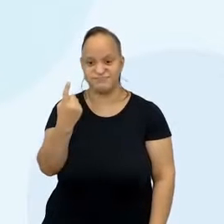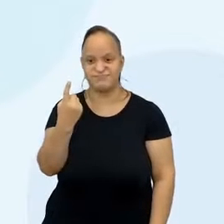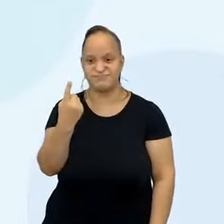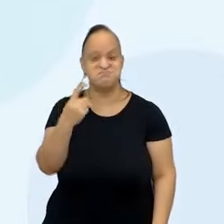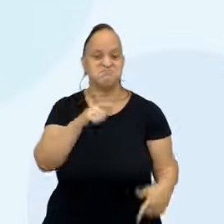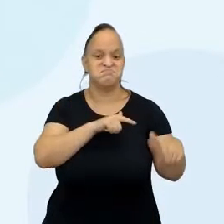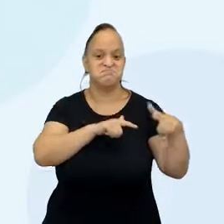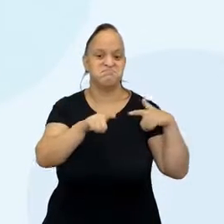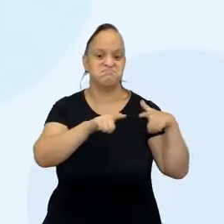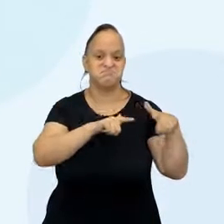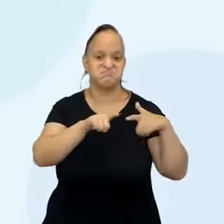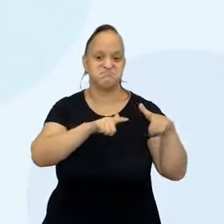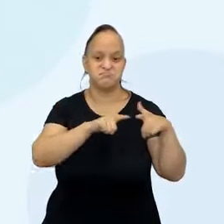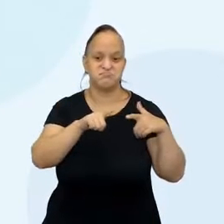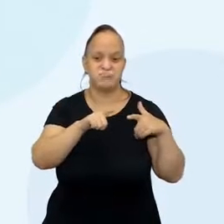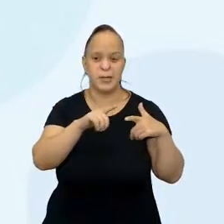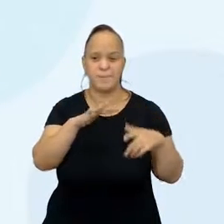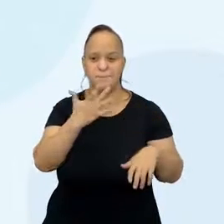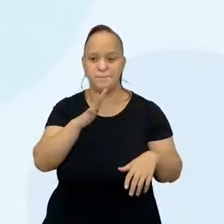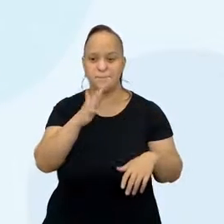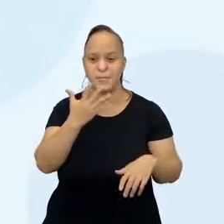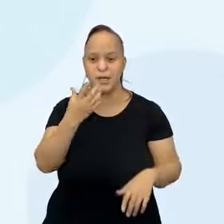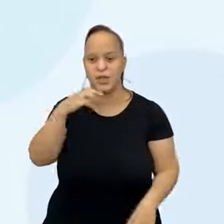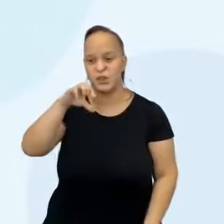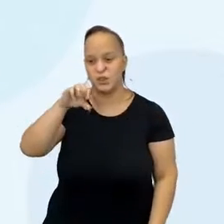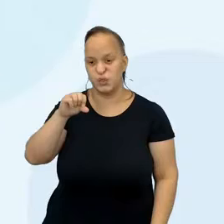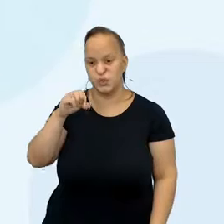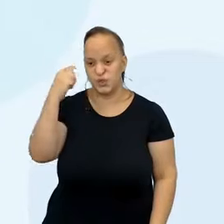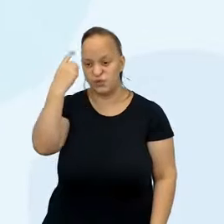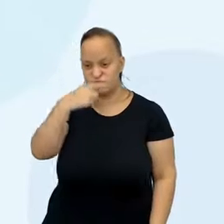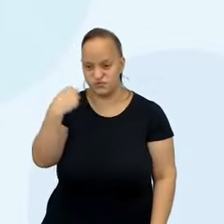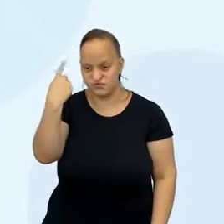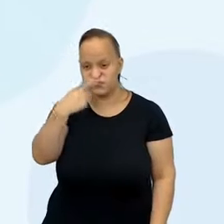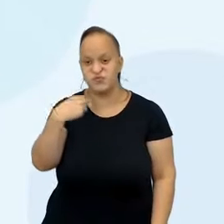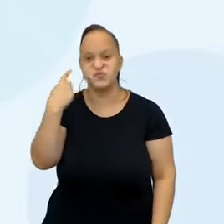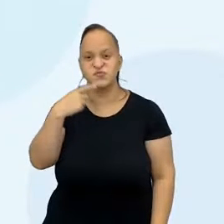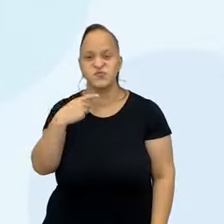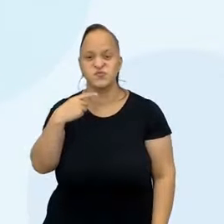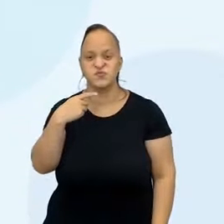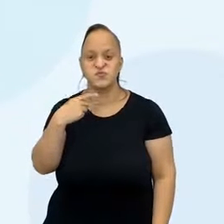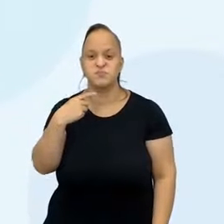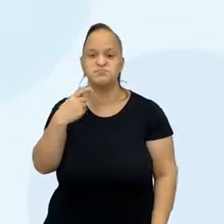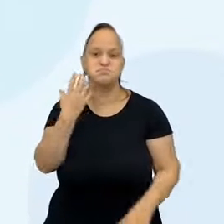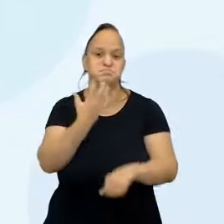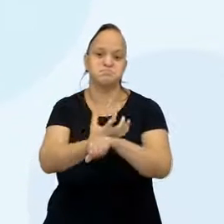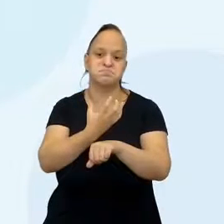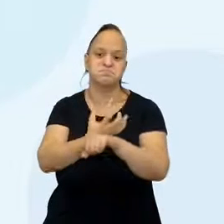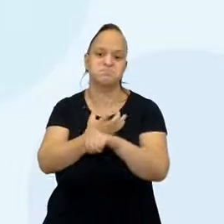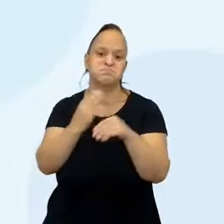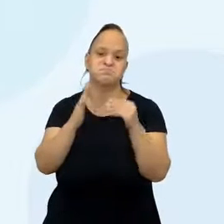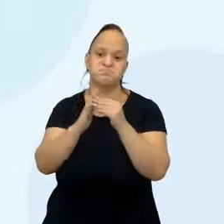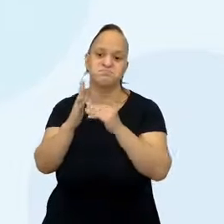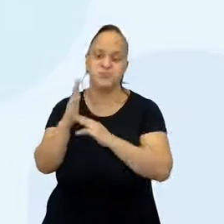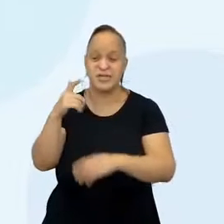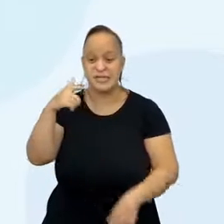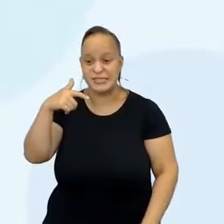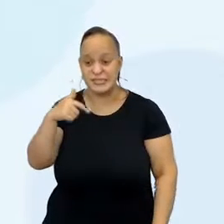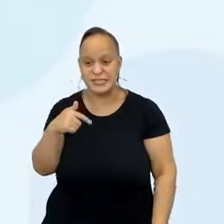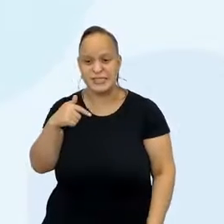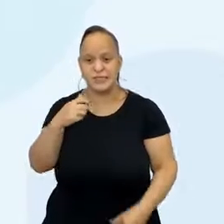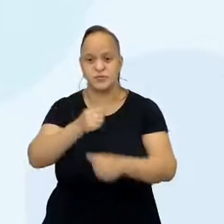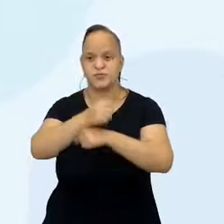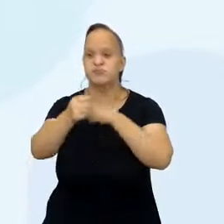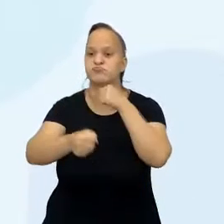com PEI de 9 horas, está trabalhando com a unidade curricular 7, né? Essa unidade curricular, ela não é semestral, ela é